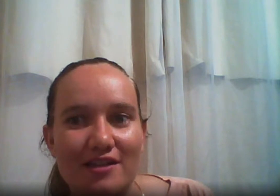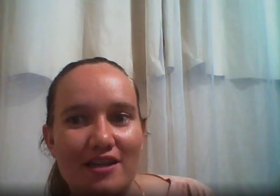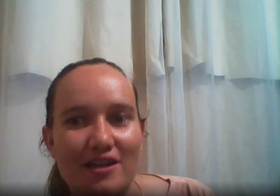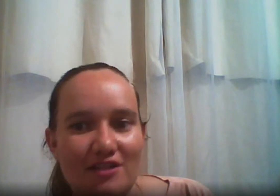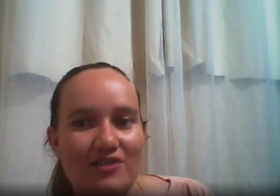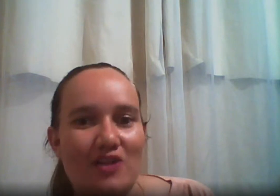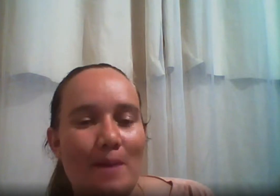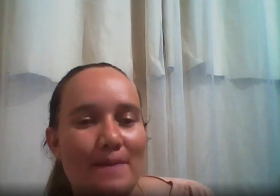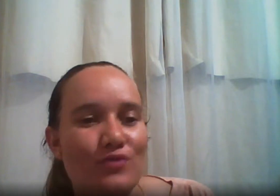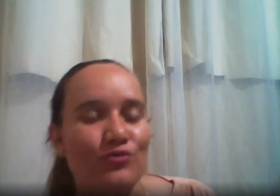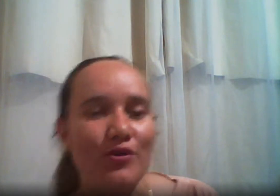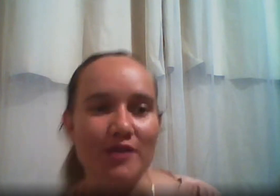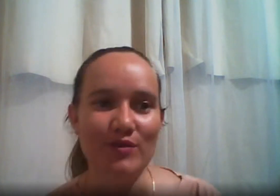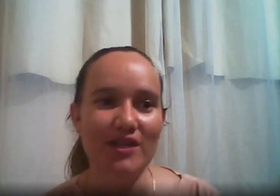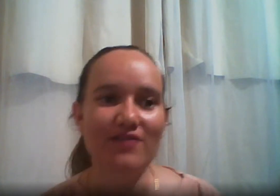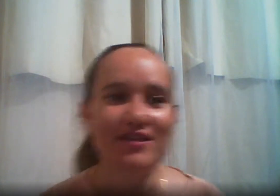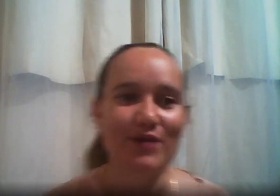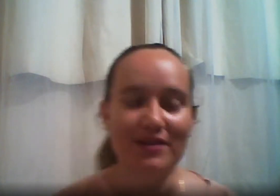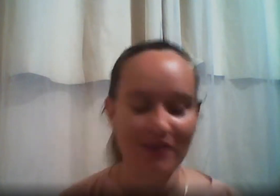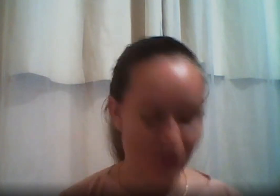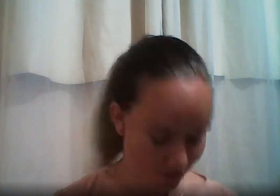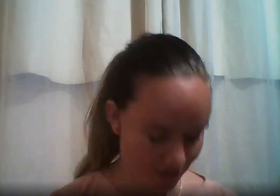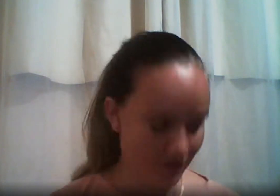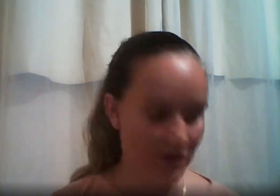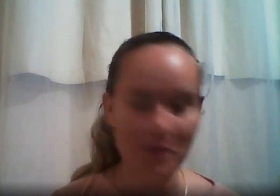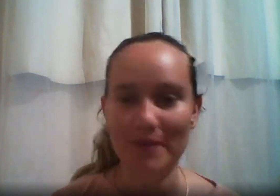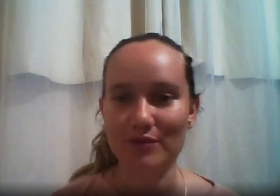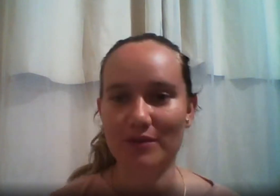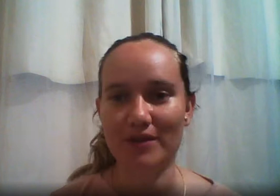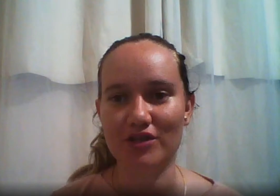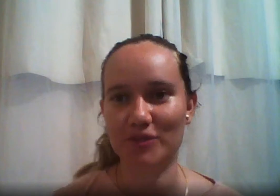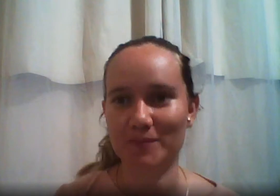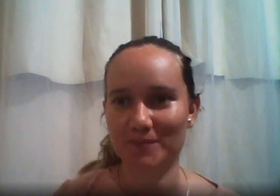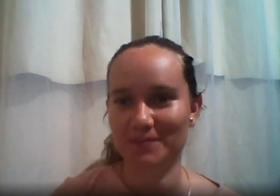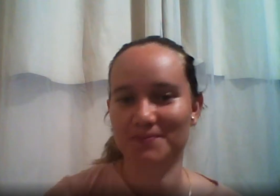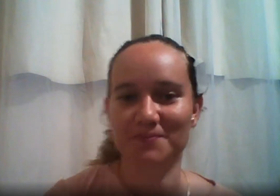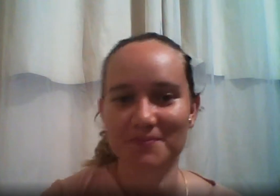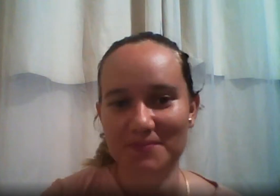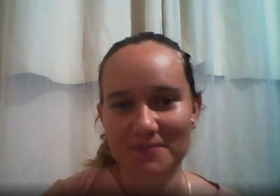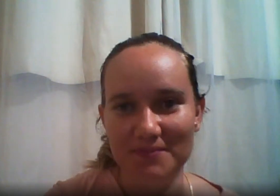ele já perguntou isso, mas eu queria ver se alguém gostaria de fazer alguma pergunta para a gente.